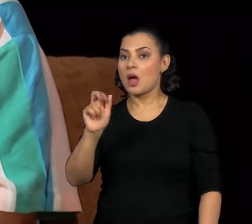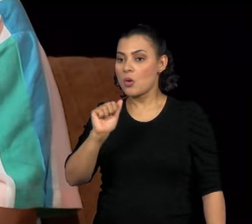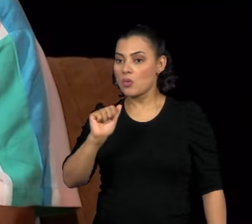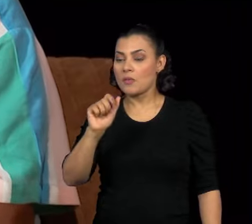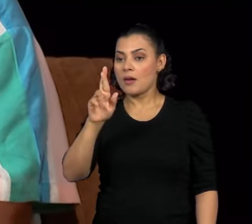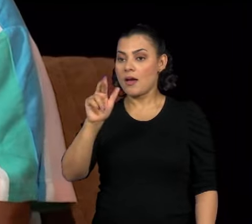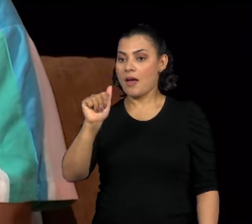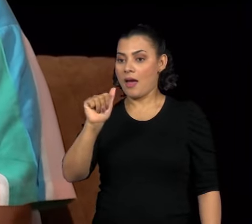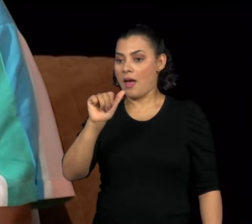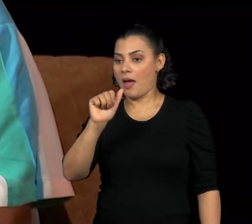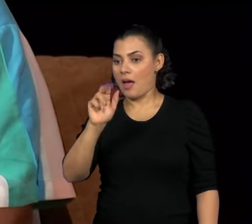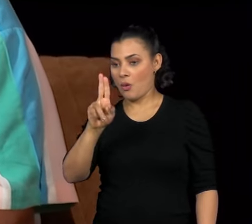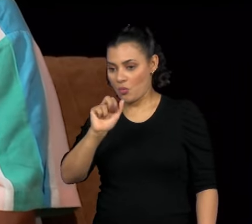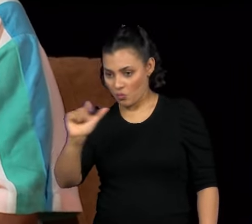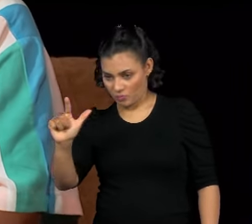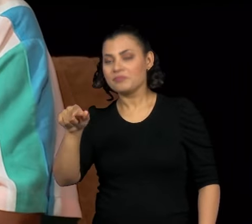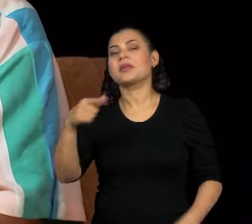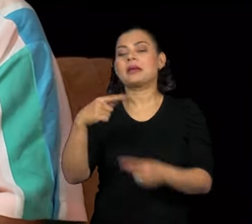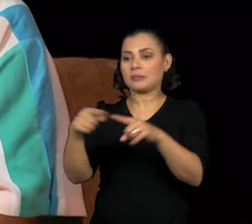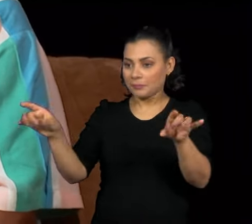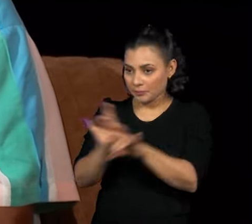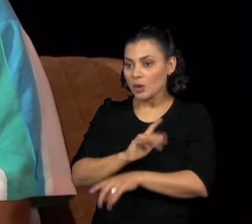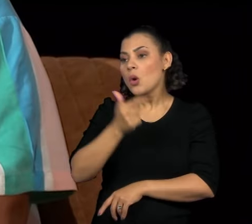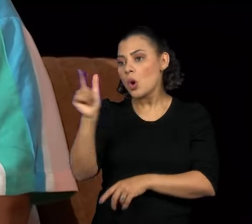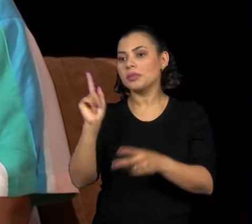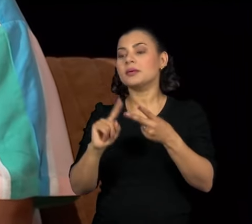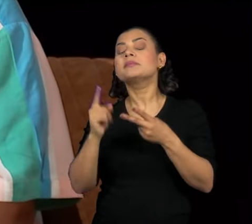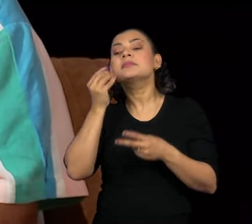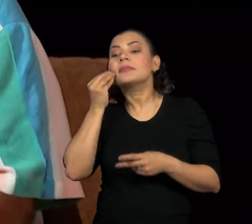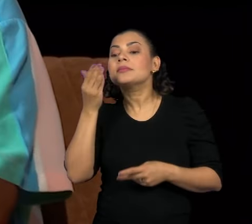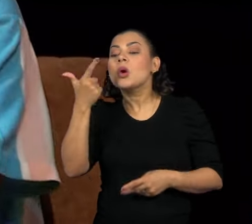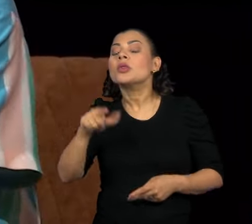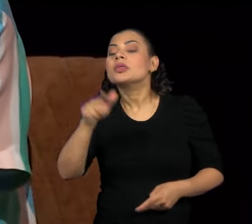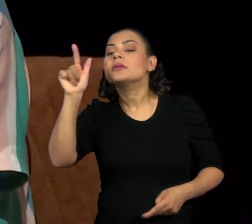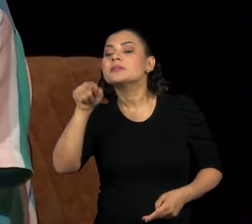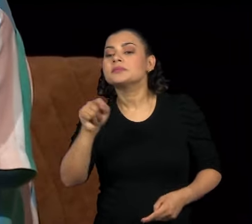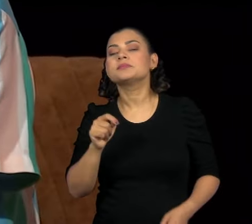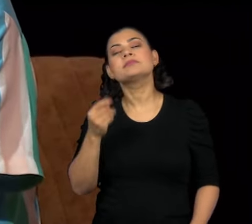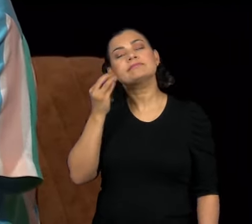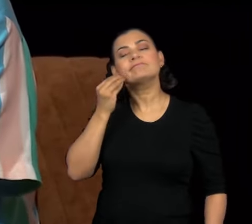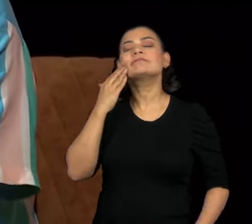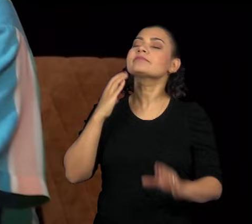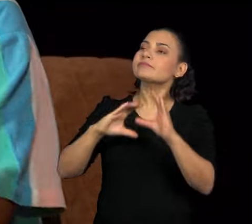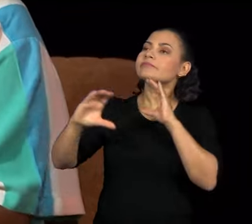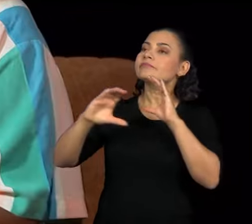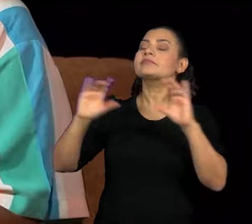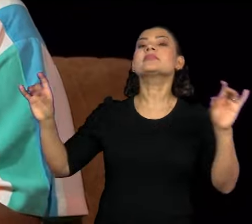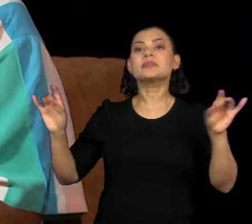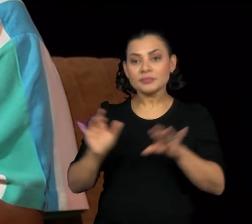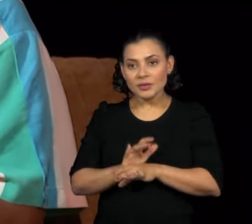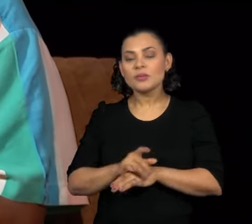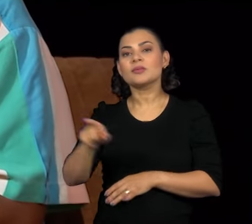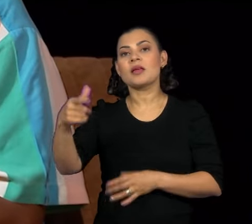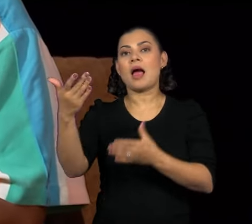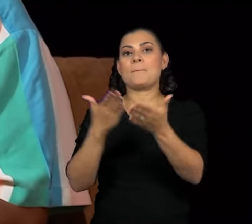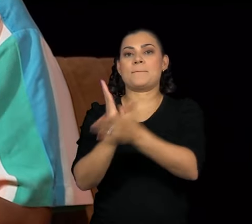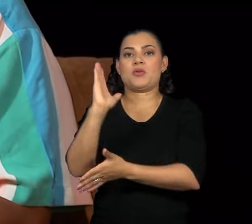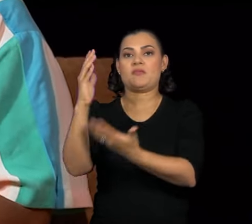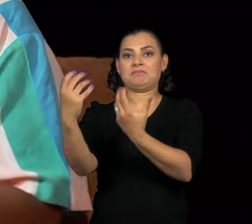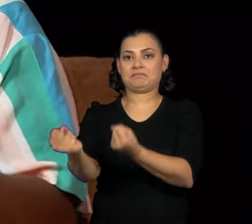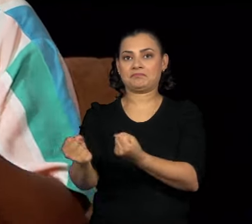outra. Aí eu cantei a outra. Aí eles falaram, tá aprovado. E aí eu comecei a cantar. Aí eu cantava Tamanco Malandrinho,